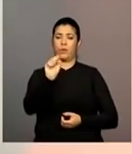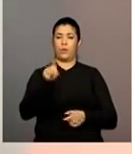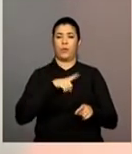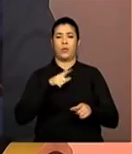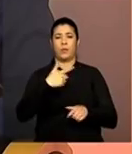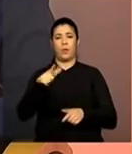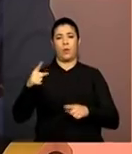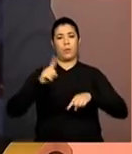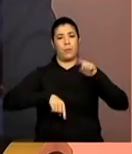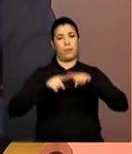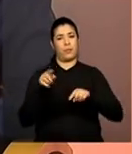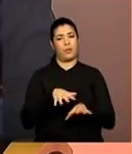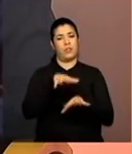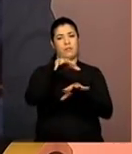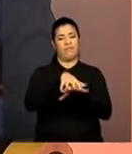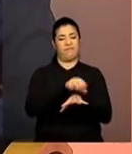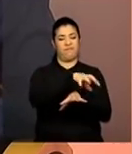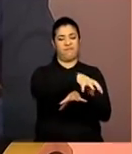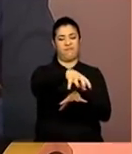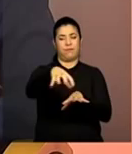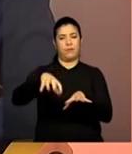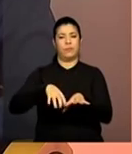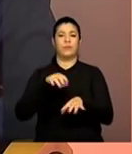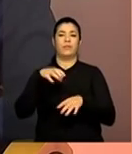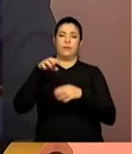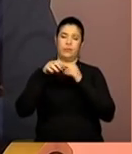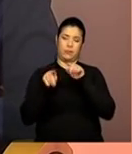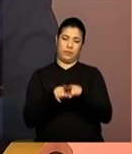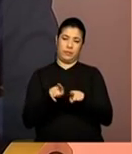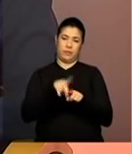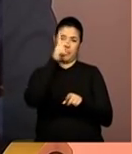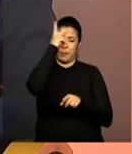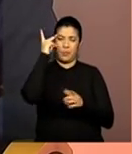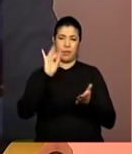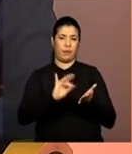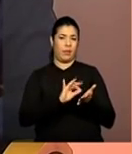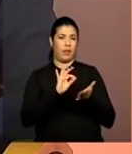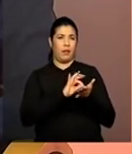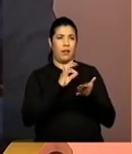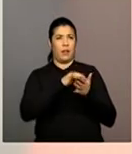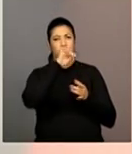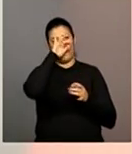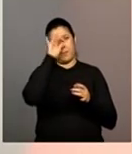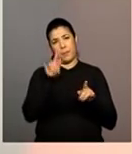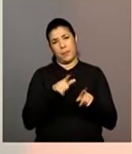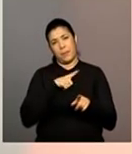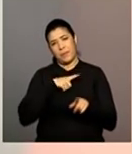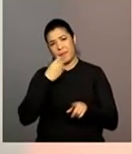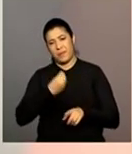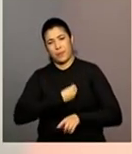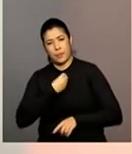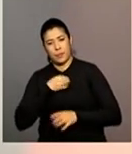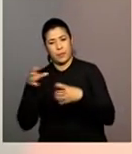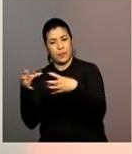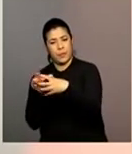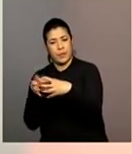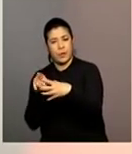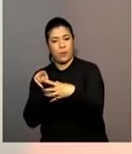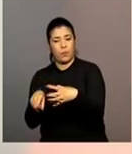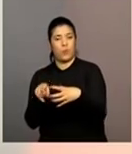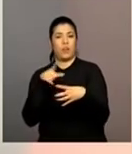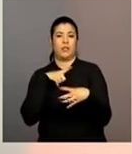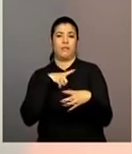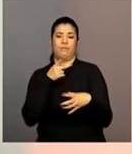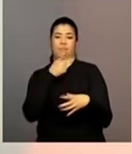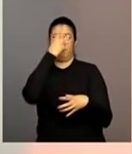pessoas que ainda não estão cadastradas nos programas sociais do governo exato pessoas eh que vivem em comunidades isoladas em